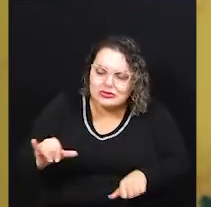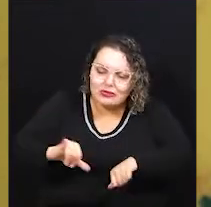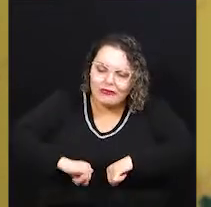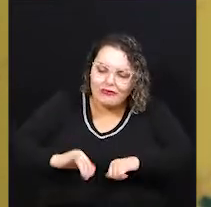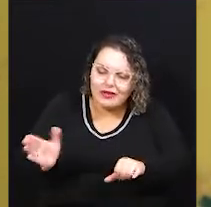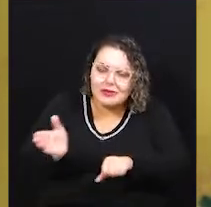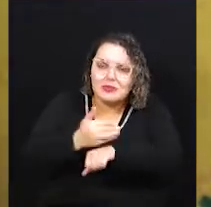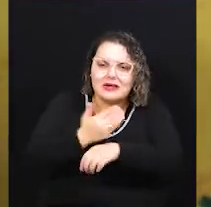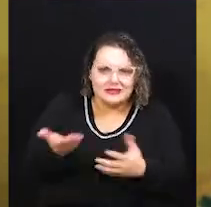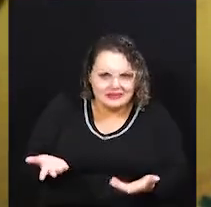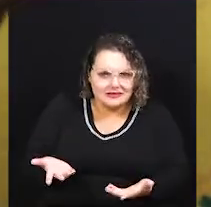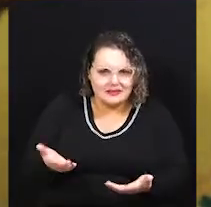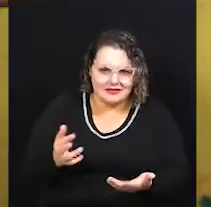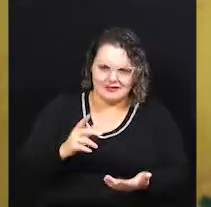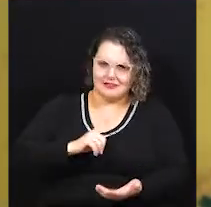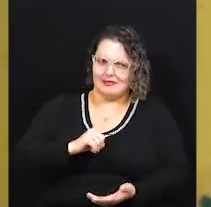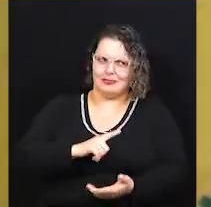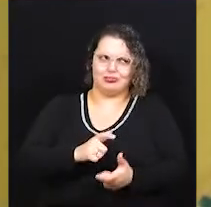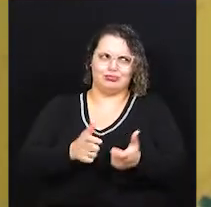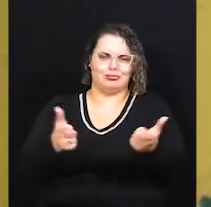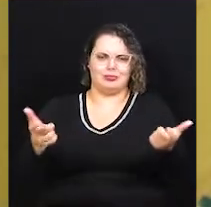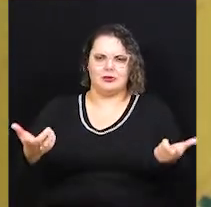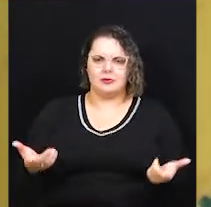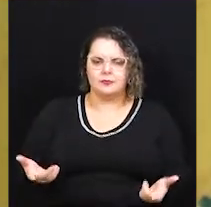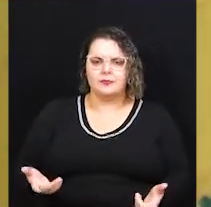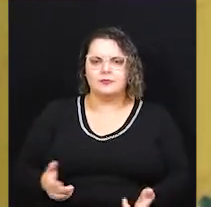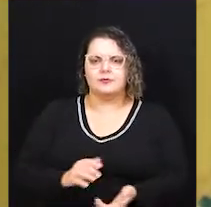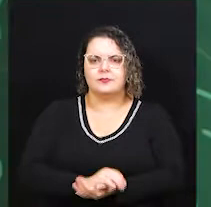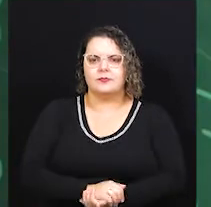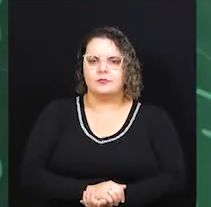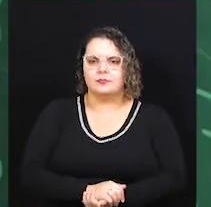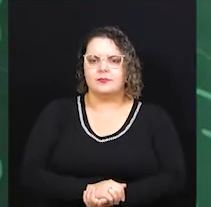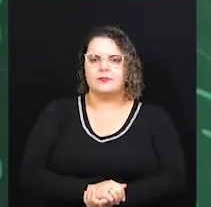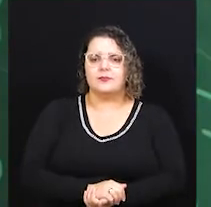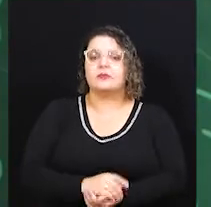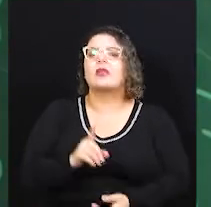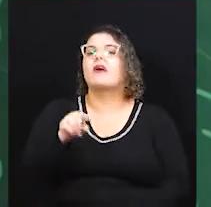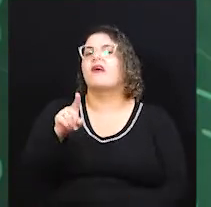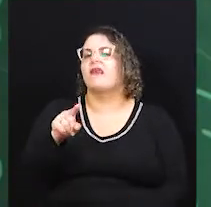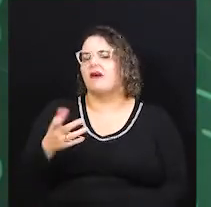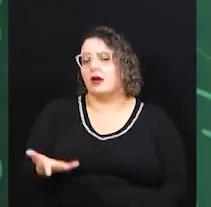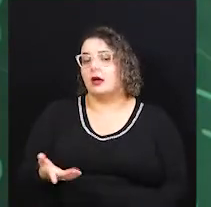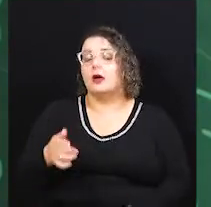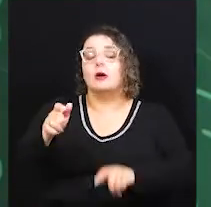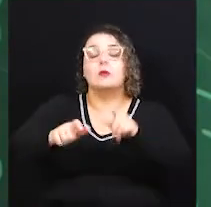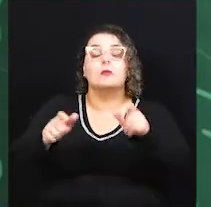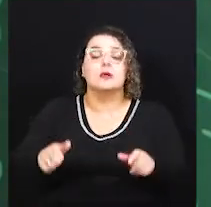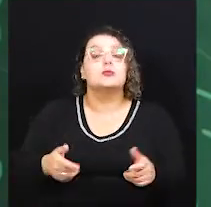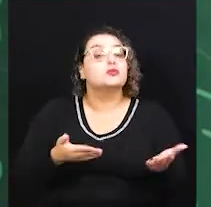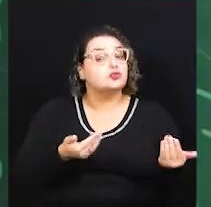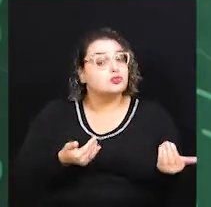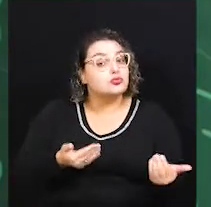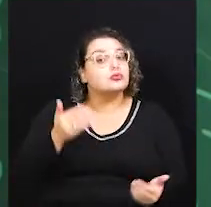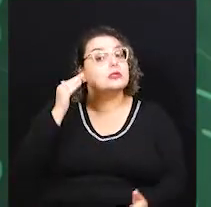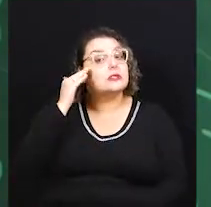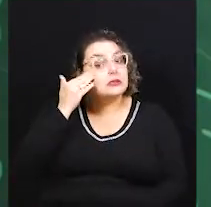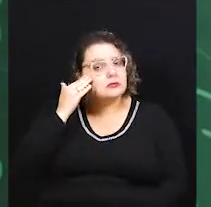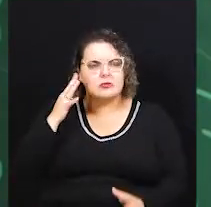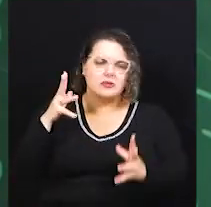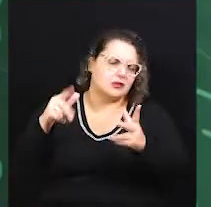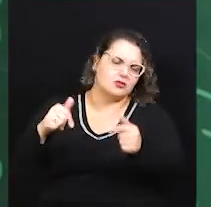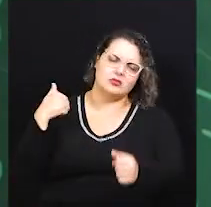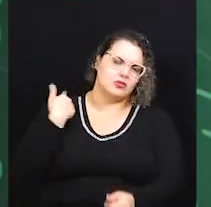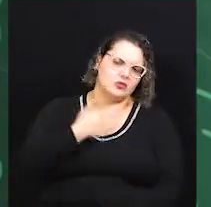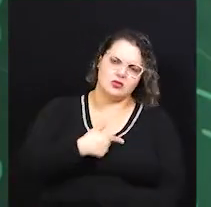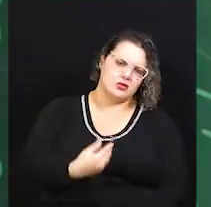sofrimento por antecipação? Isso tem muito, né, Beatriz? A pessoa tem que entender, o jovem tem que entender, isso vale para